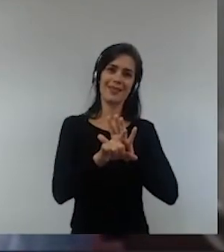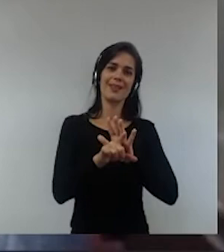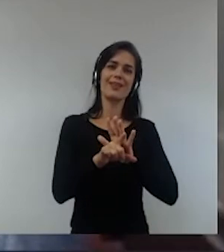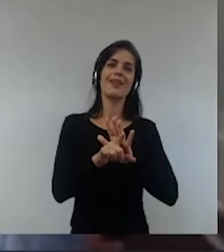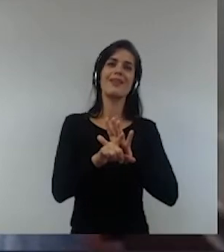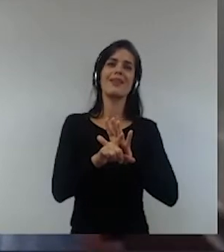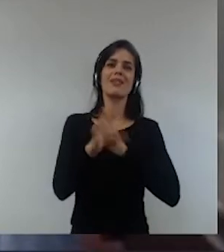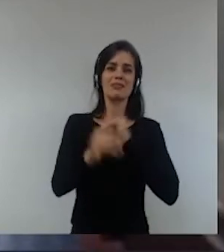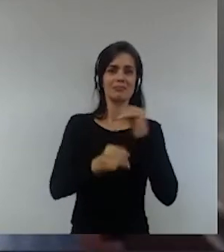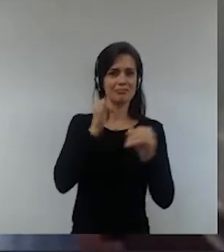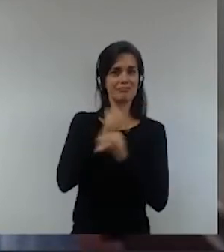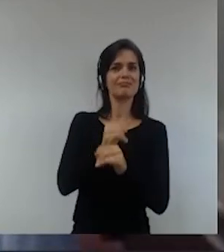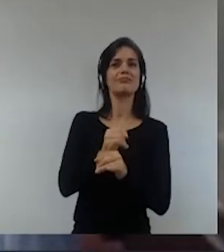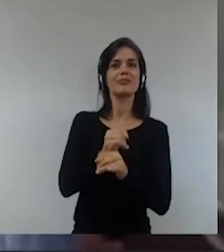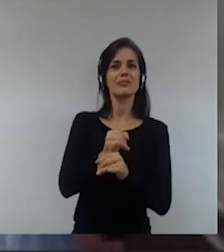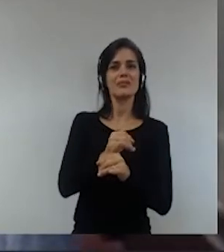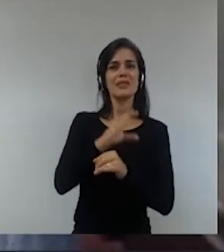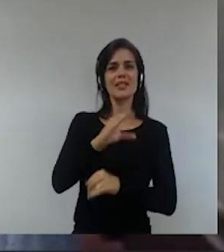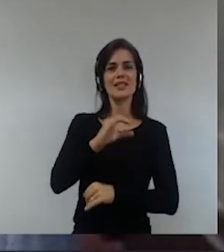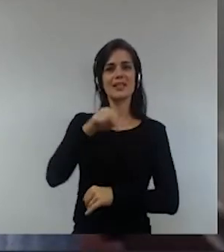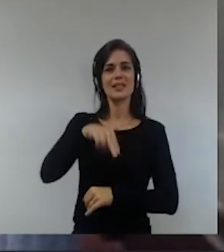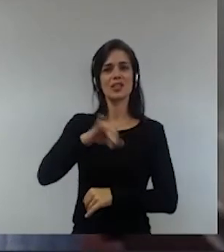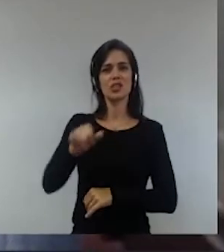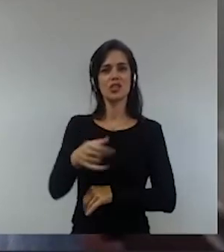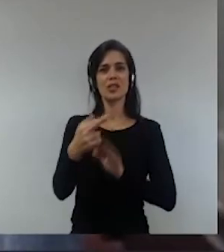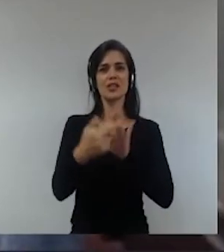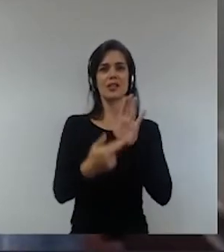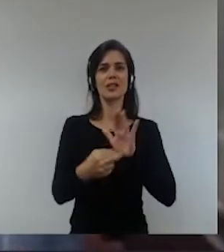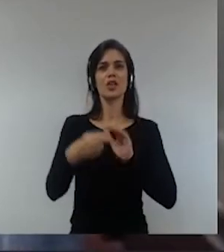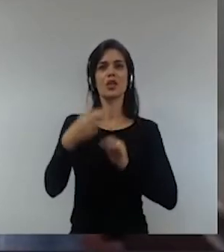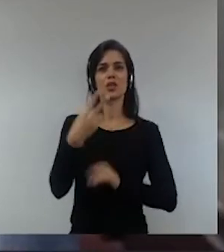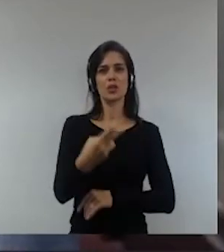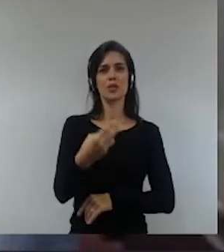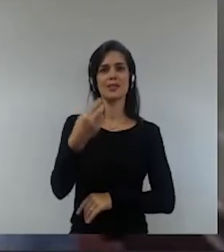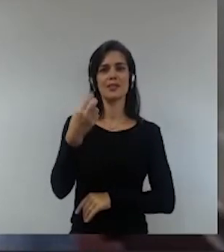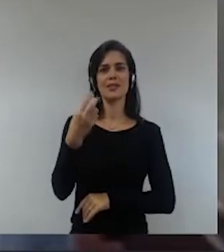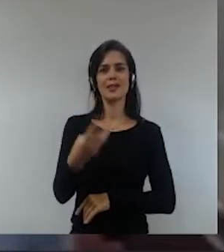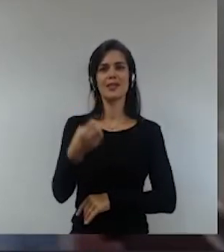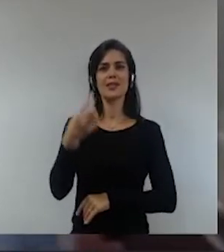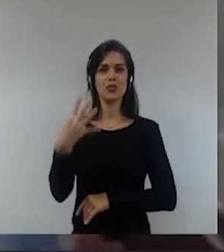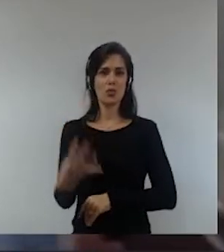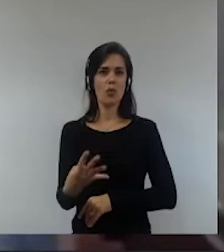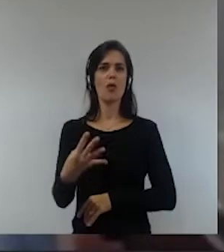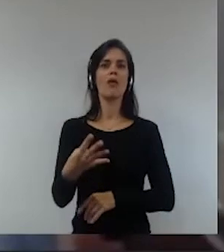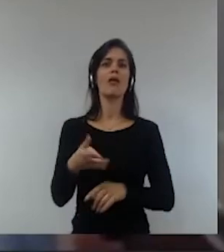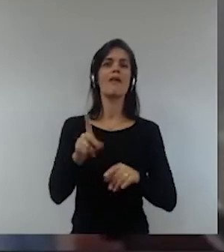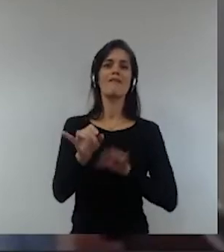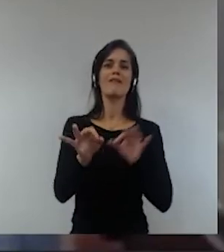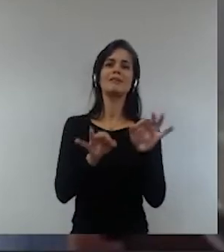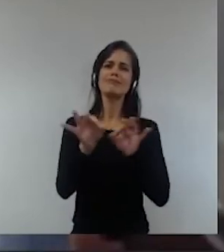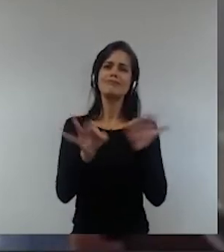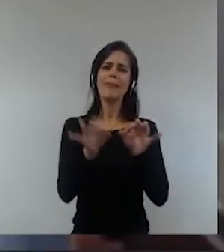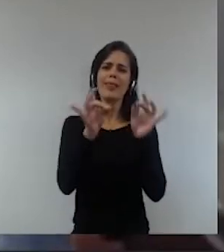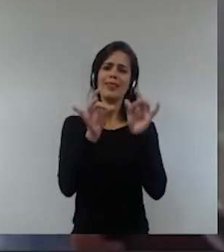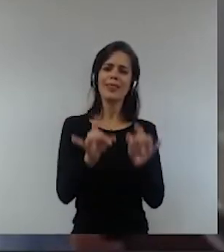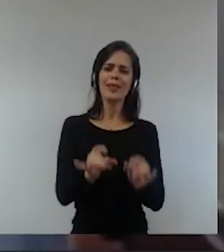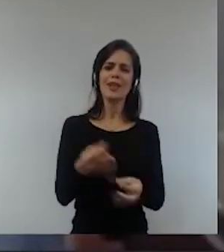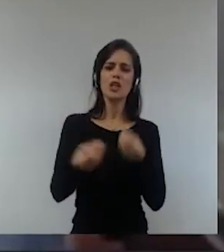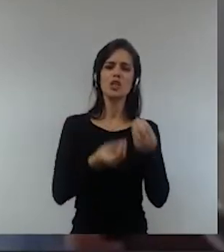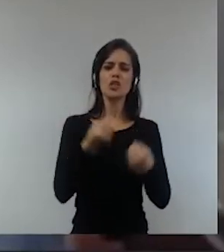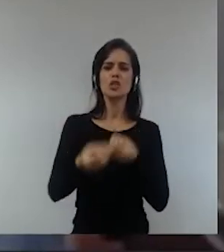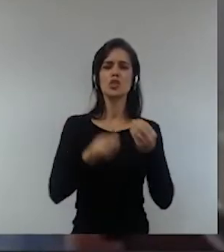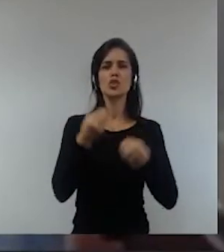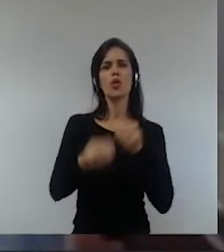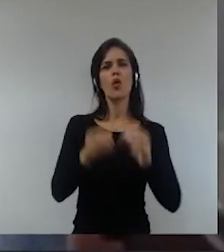CNJ, através da Resolução 234, veio regulamentar a prática dos atos eletrônicos, das formas